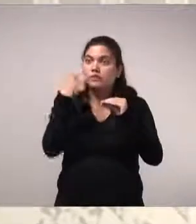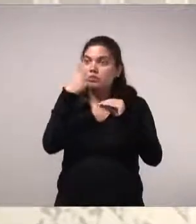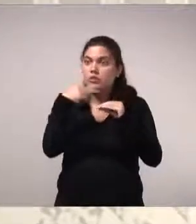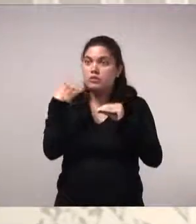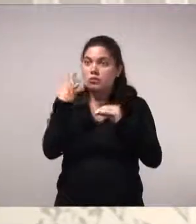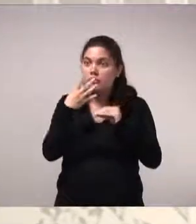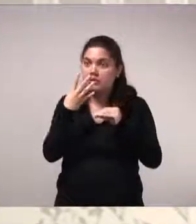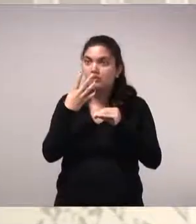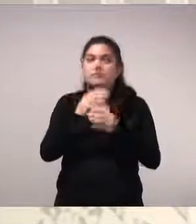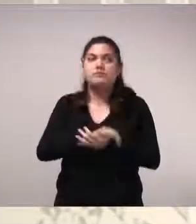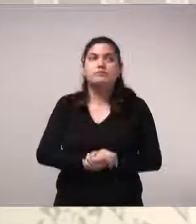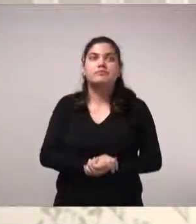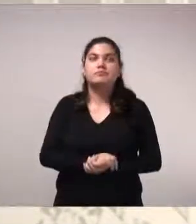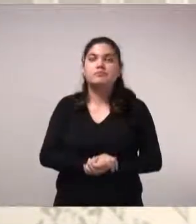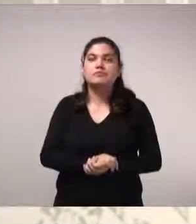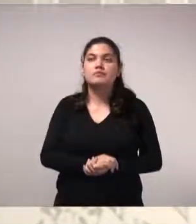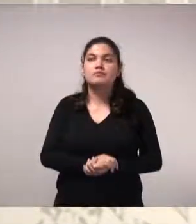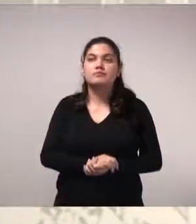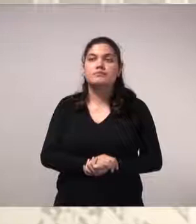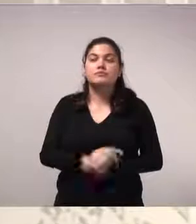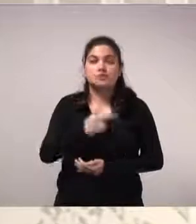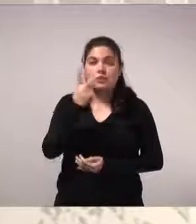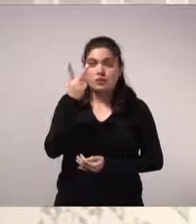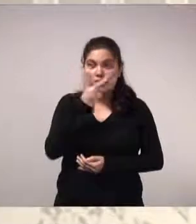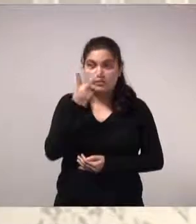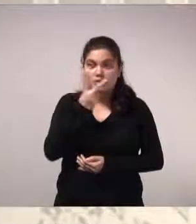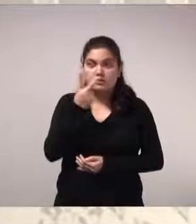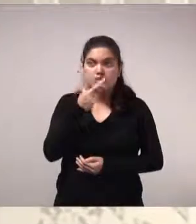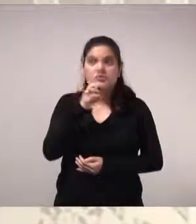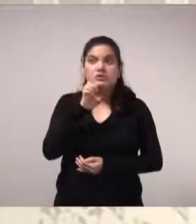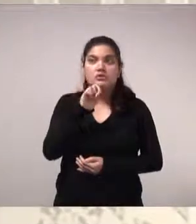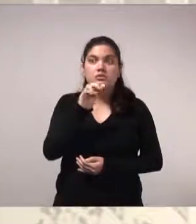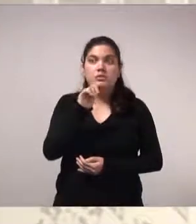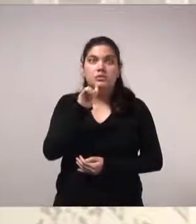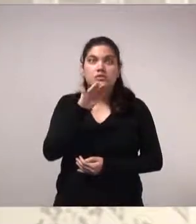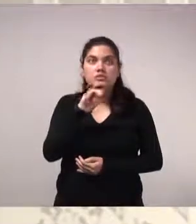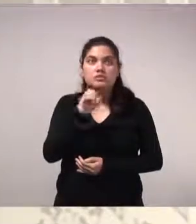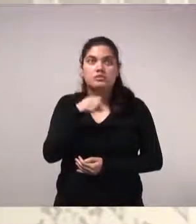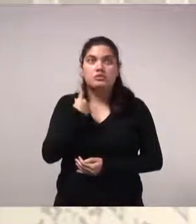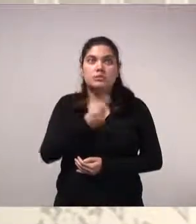horas. O segundo estágio das nossas ações,